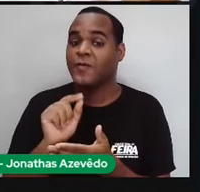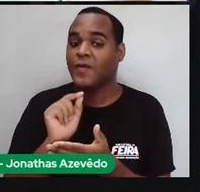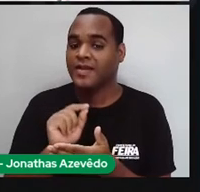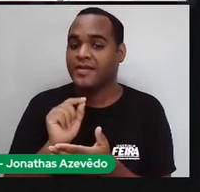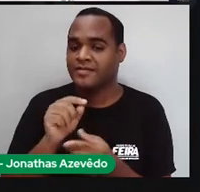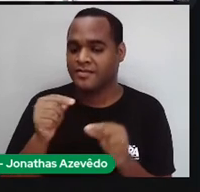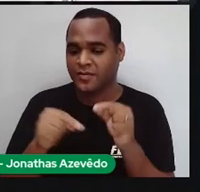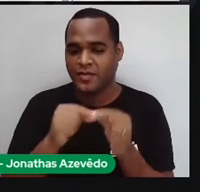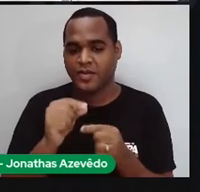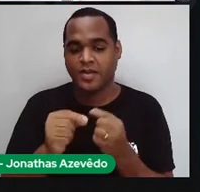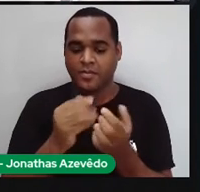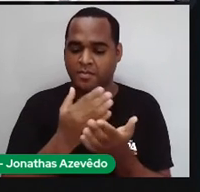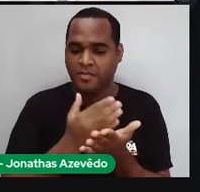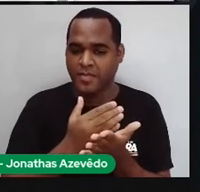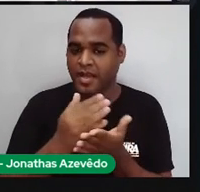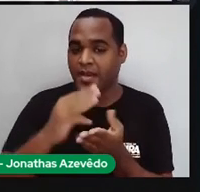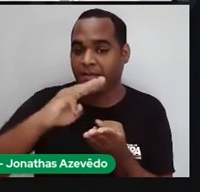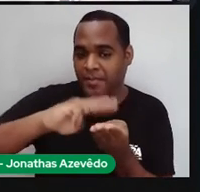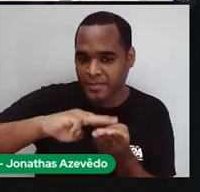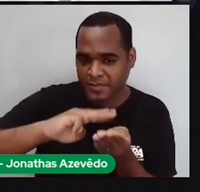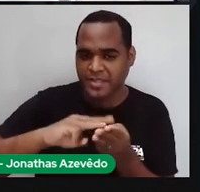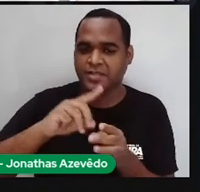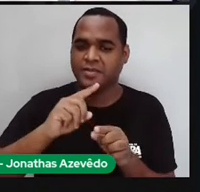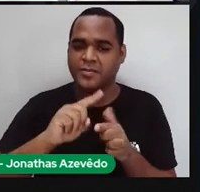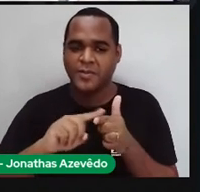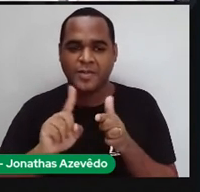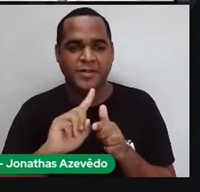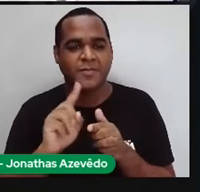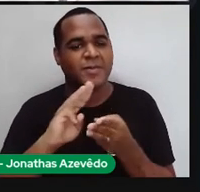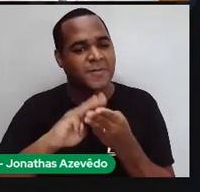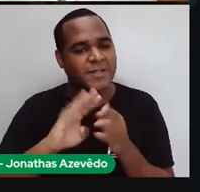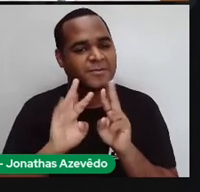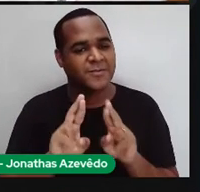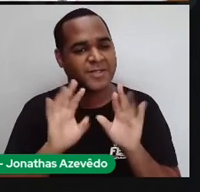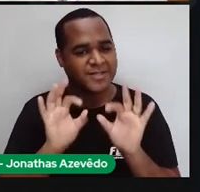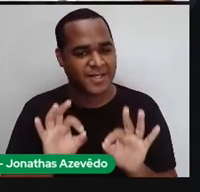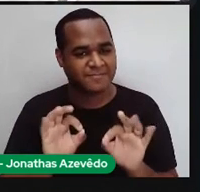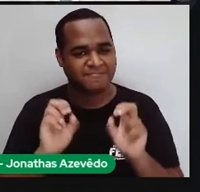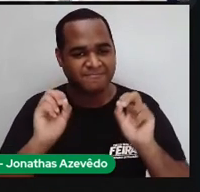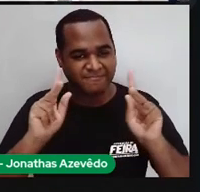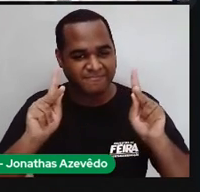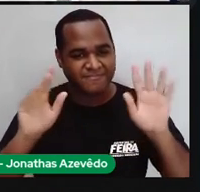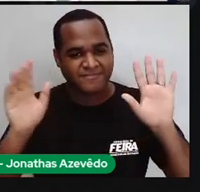acreditar que matemática é solução Ok bar